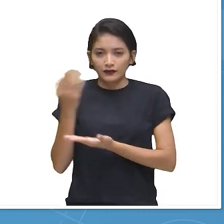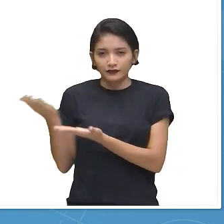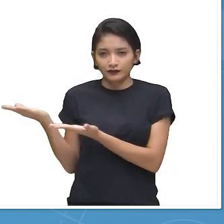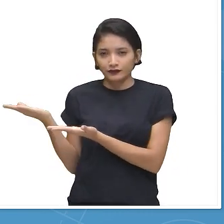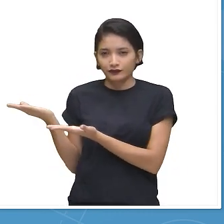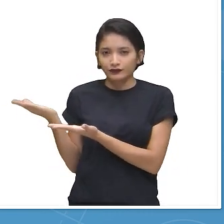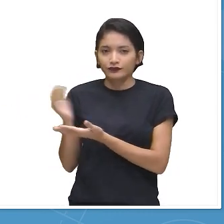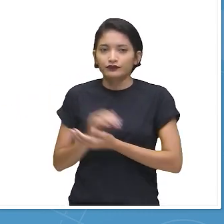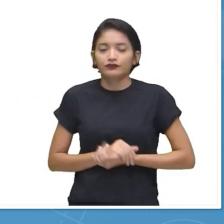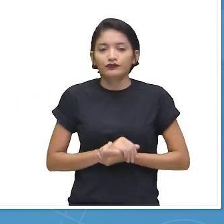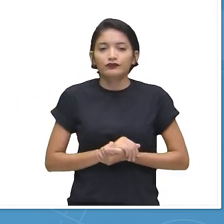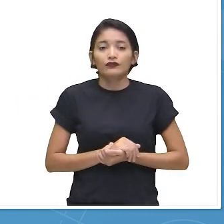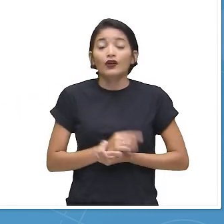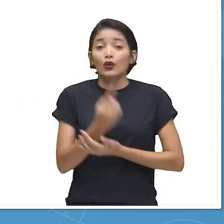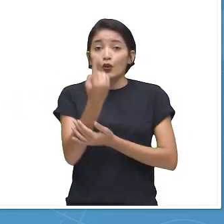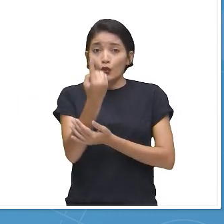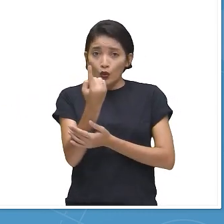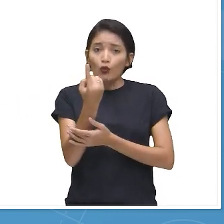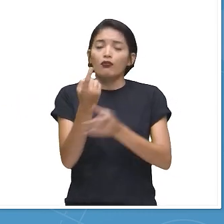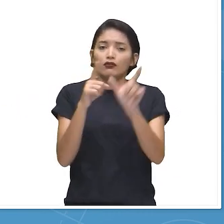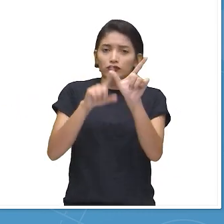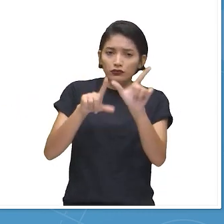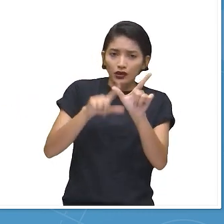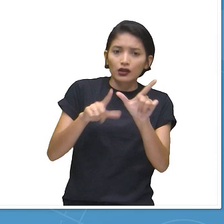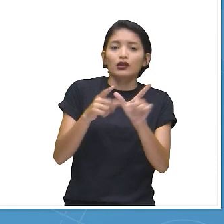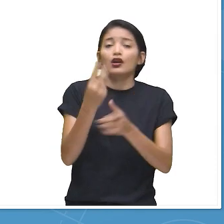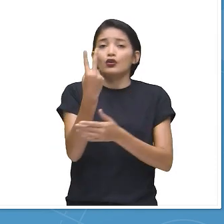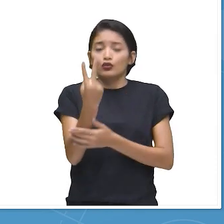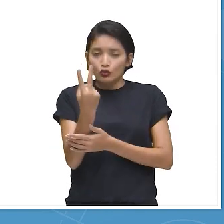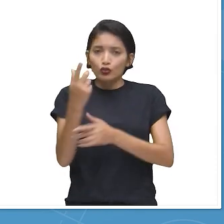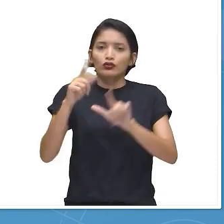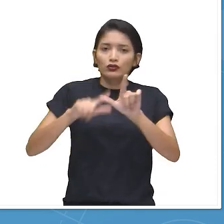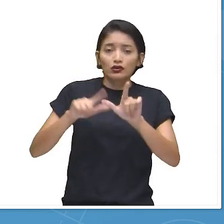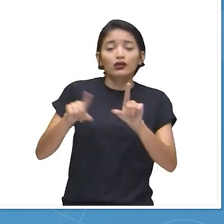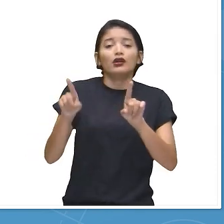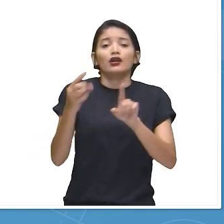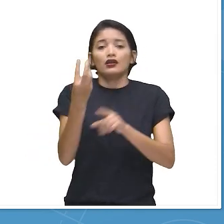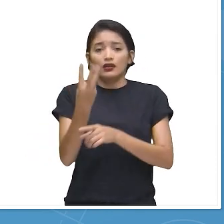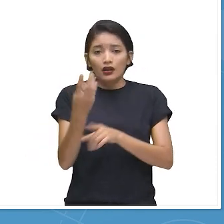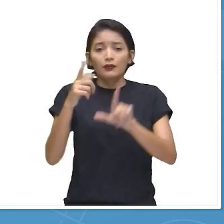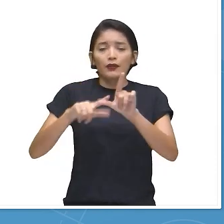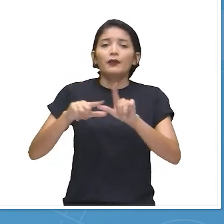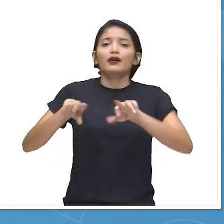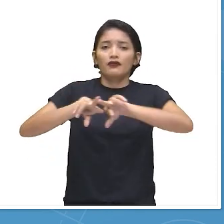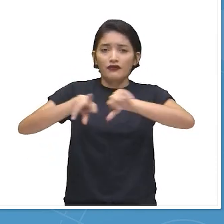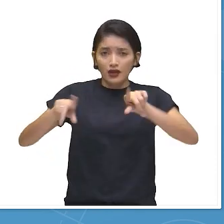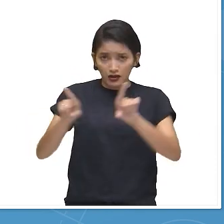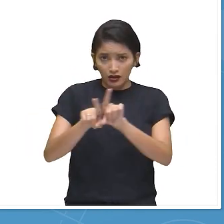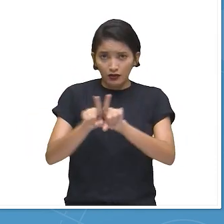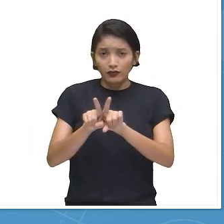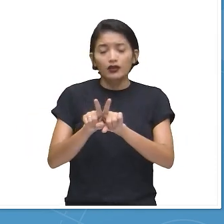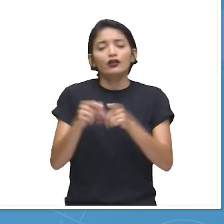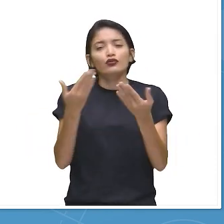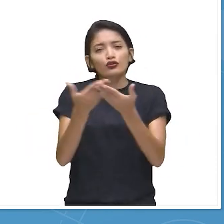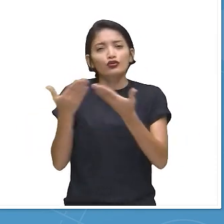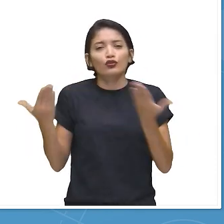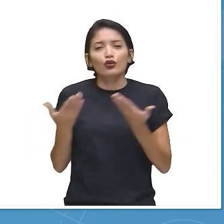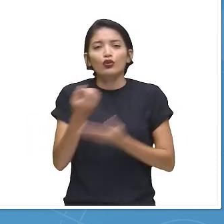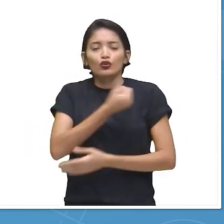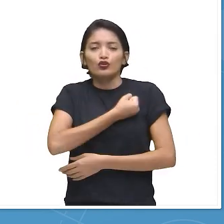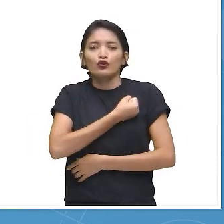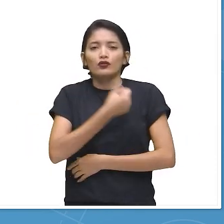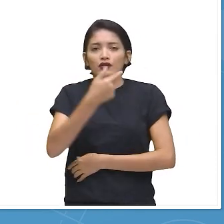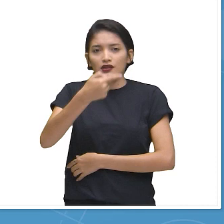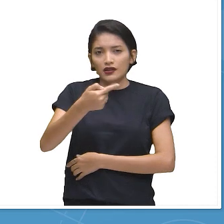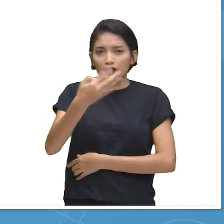monossílabas, dissílabas, trissílabas e polissílabas. Esta é a nossa aula de número